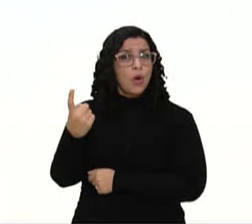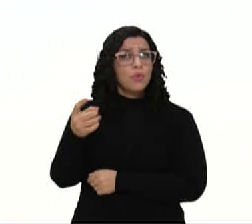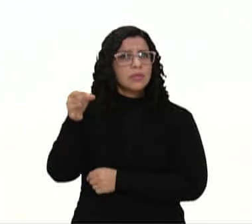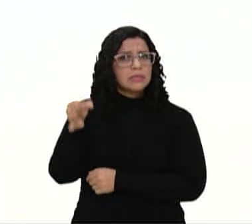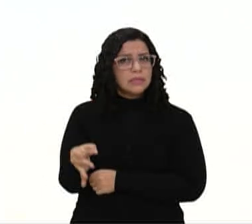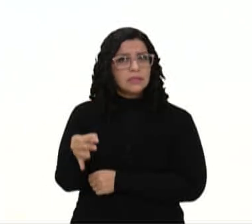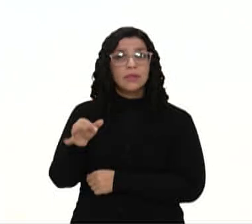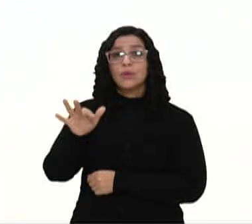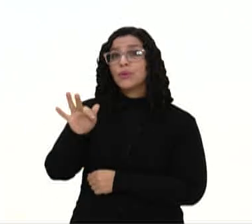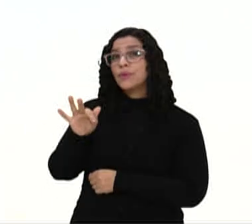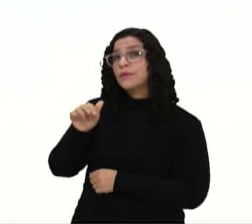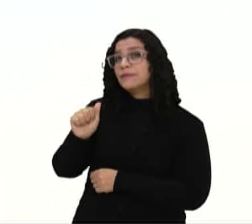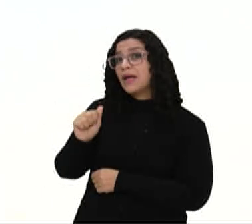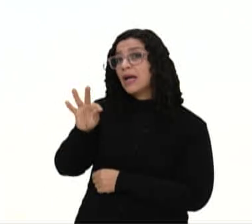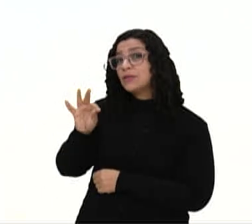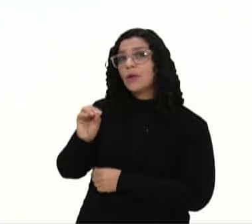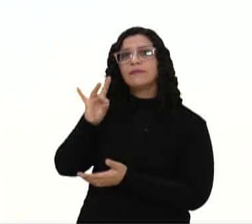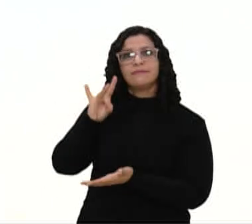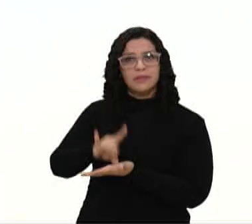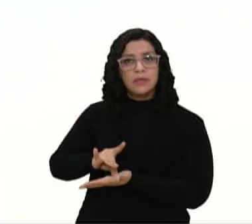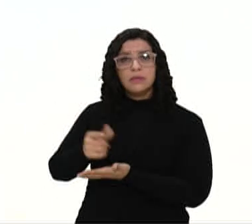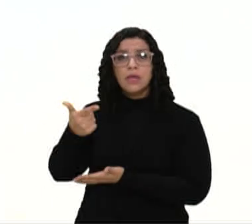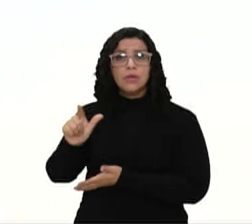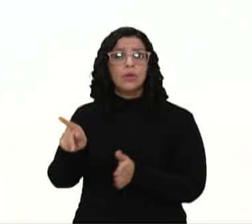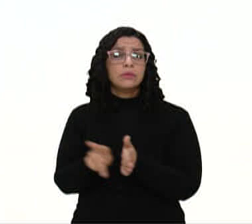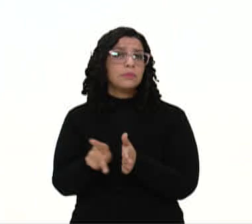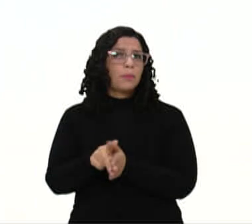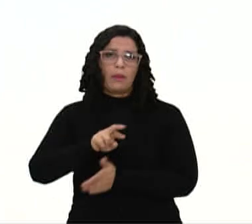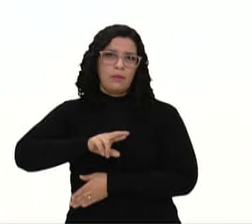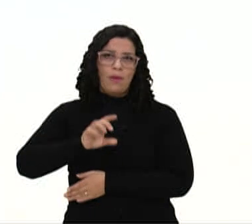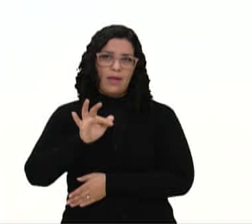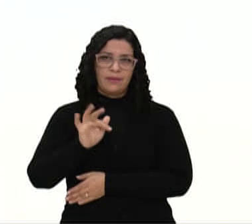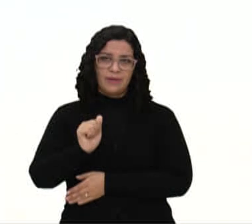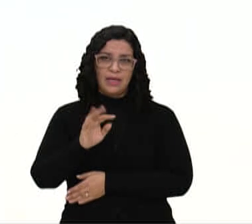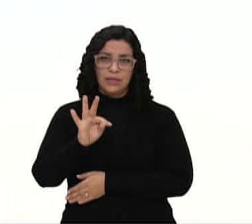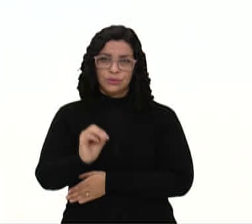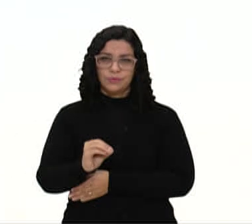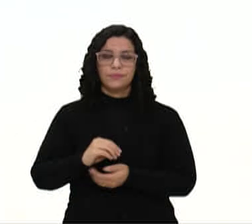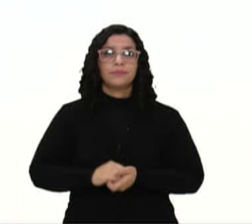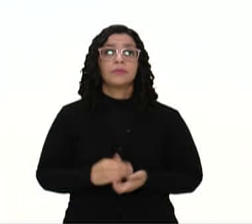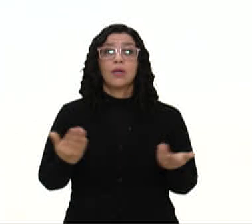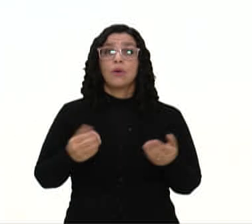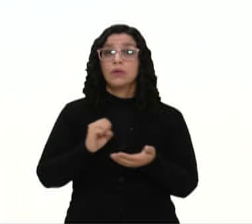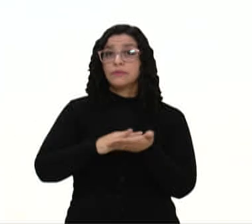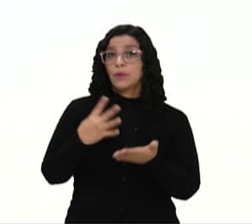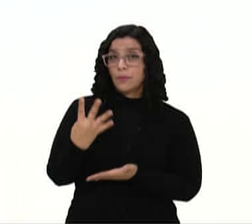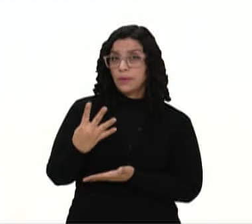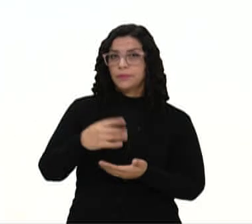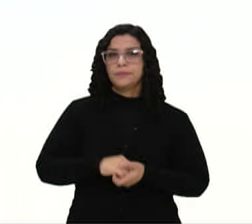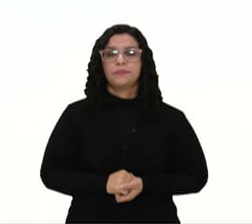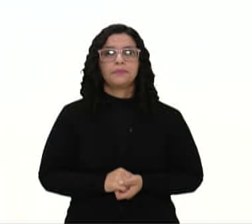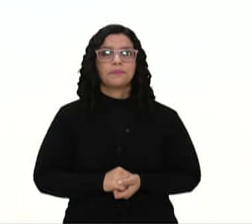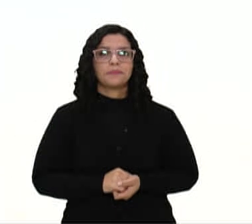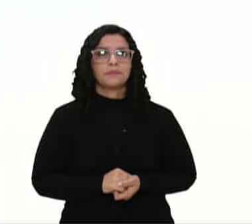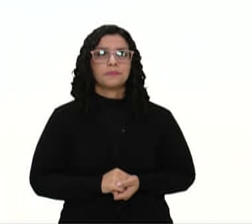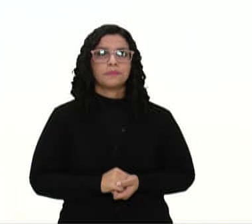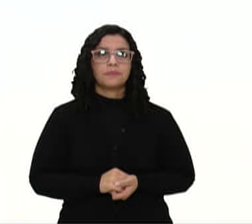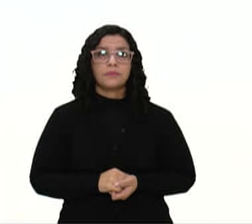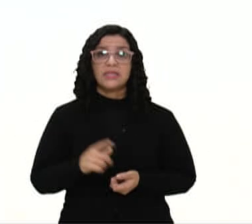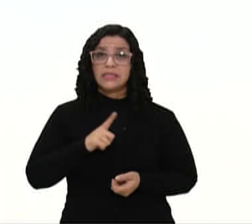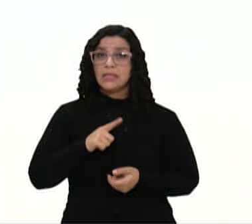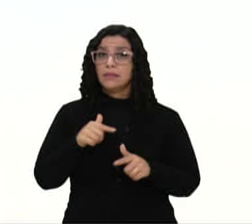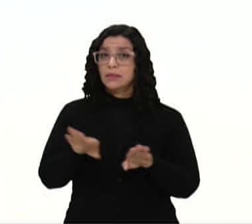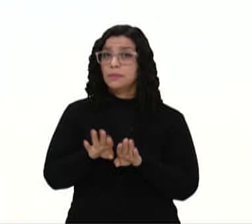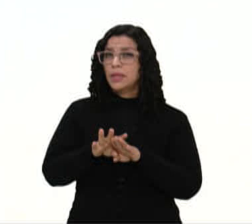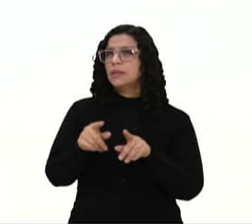temos a presença de um fato. As outras não são. Agora, exercício de número 4. Temos um